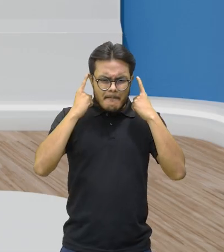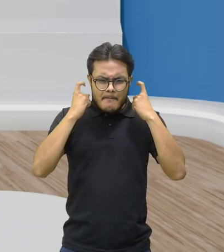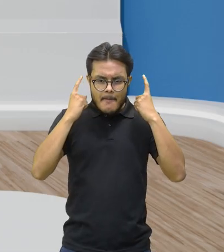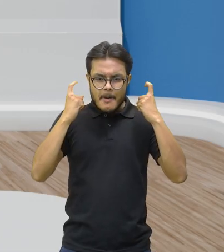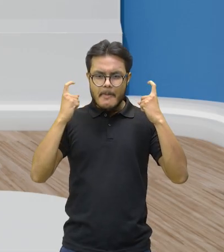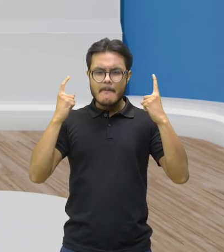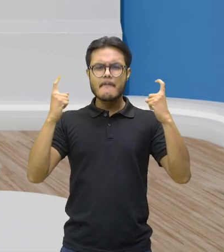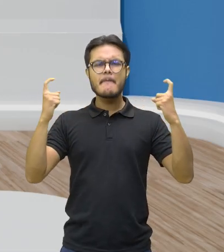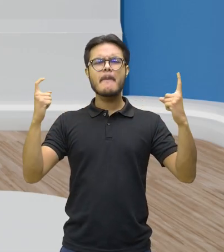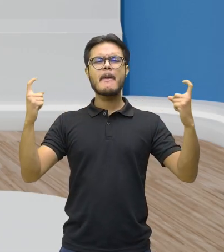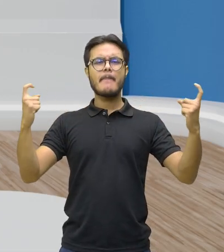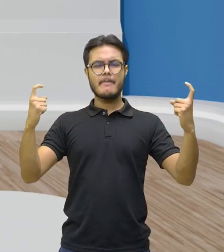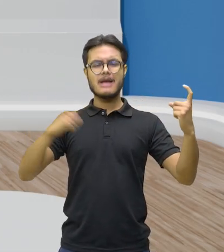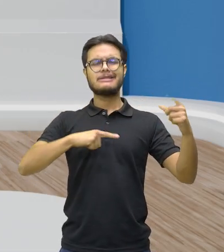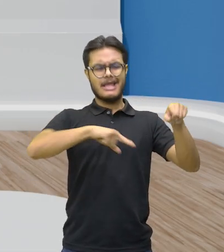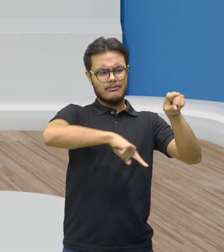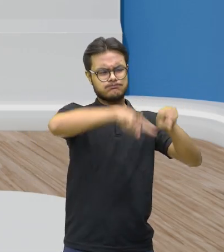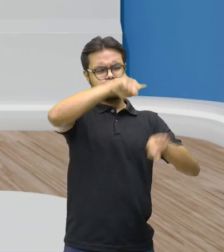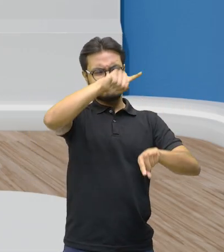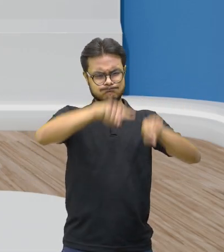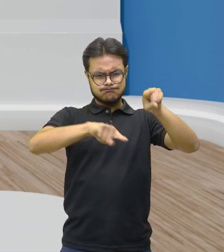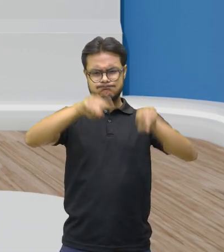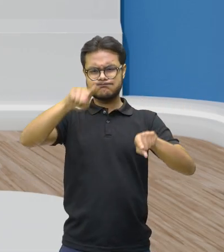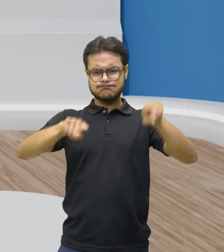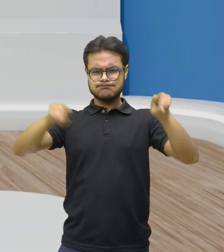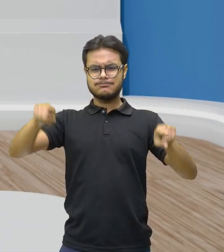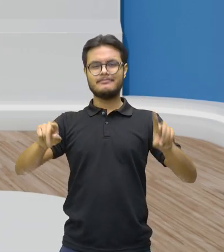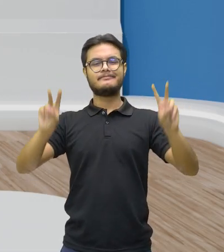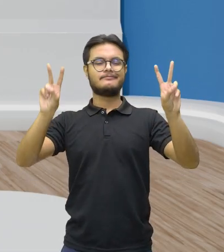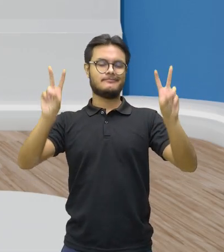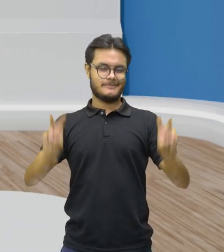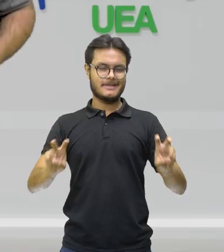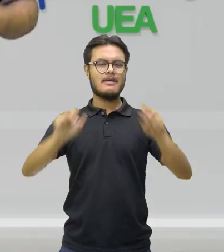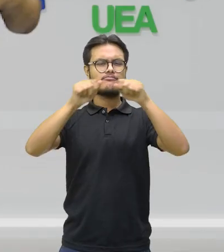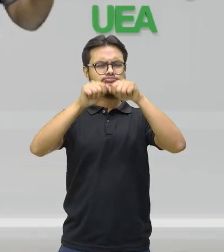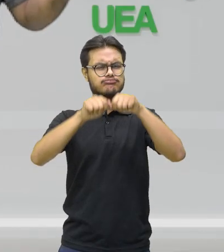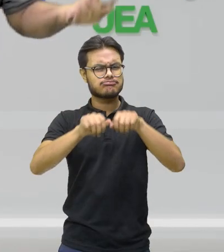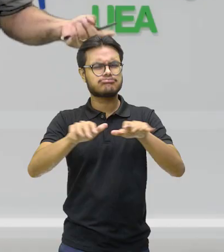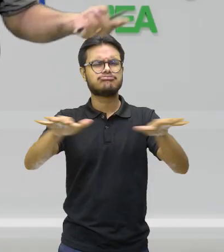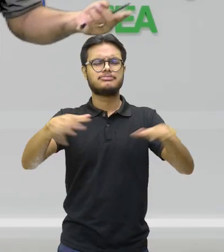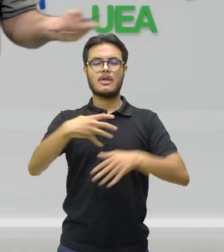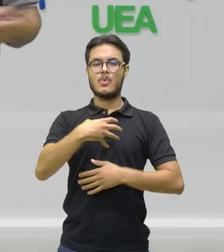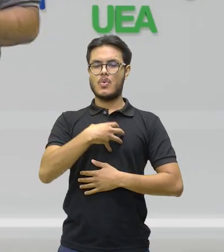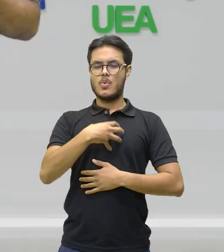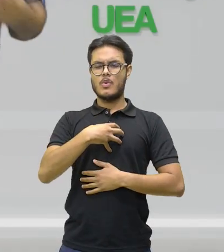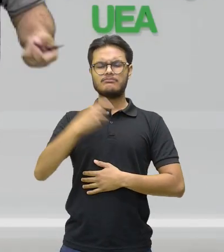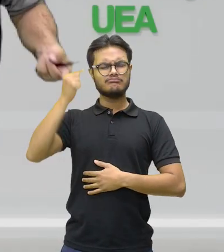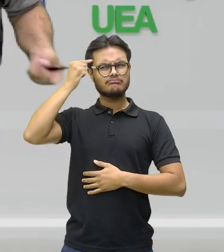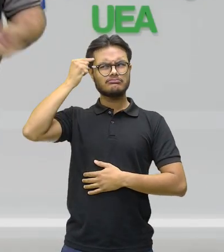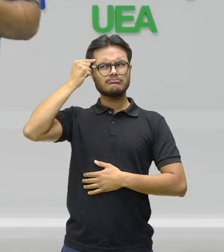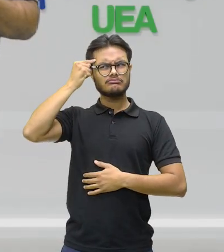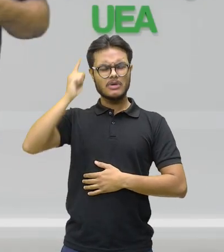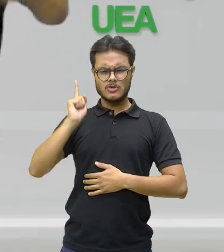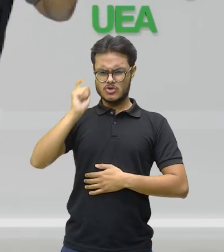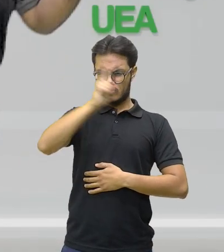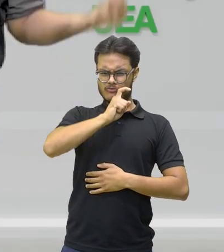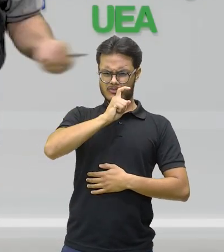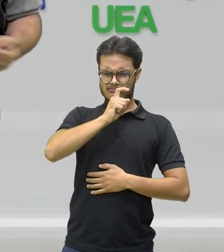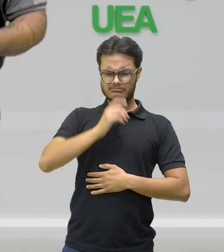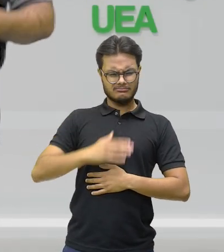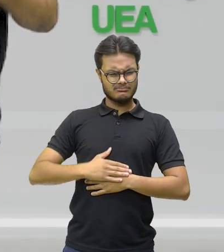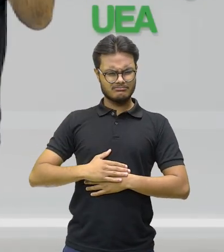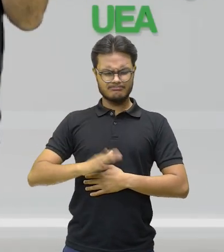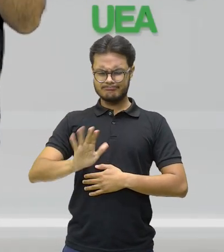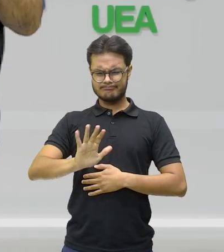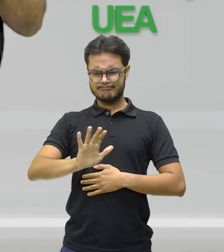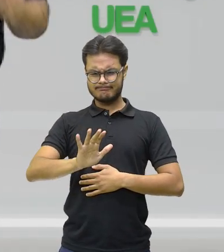partes associadas à ondulatória. Não esquece isso, nós estamos falando das ondas sonoras. Aí você fica pensando, mas é difícil, pessoal, onda sonora?